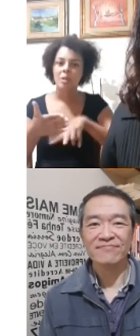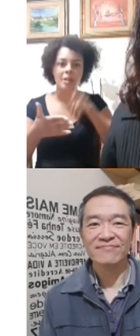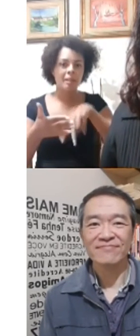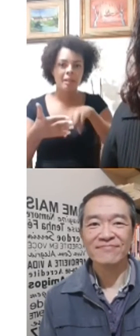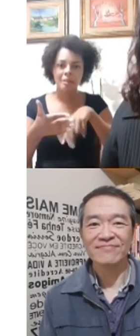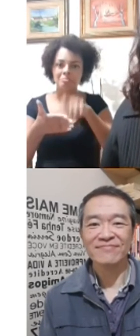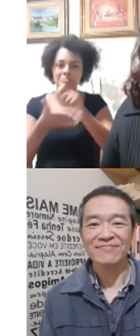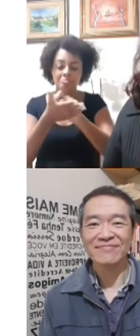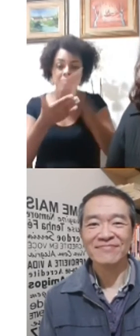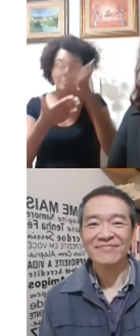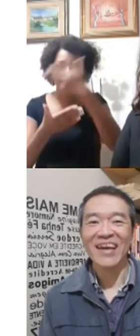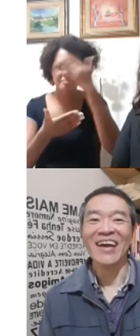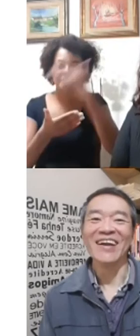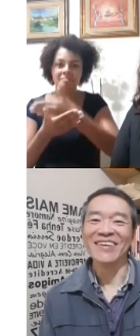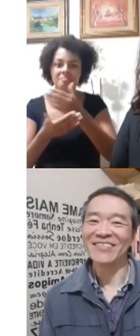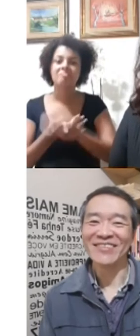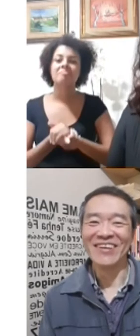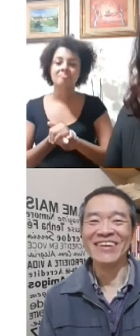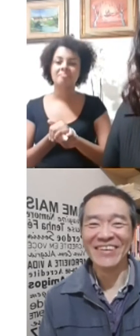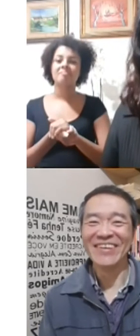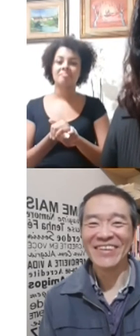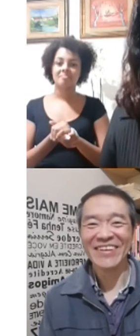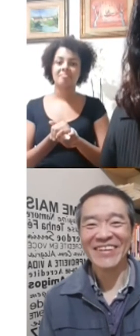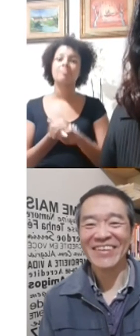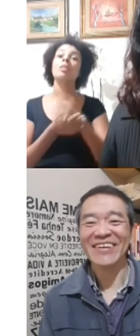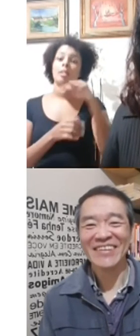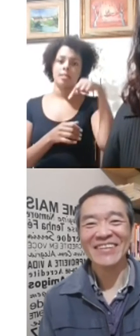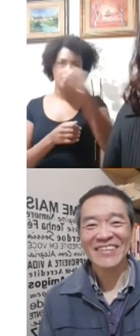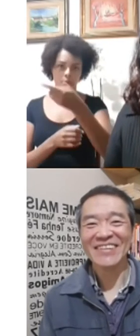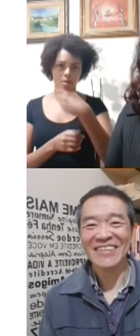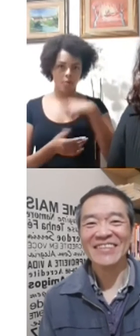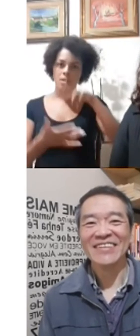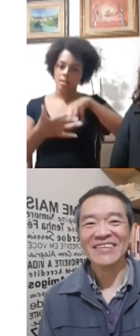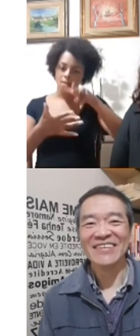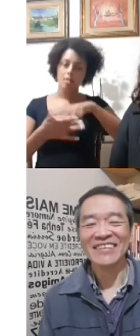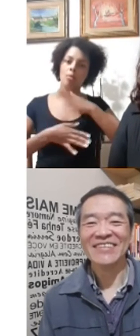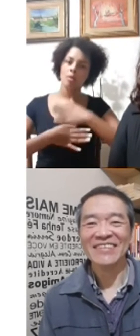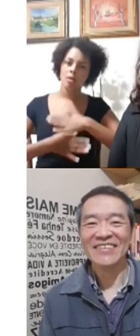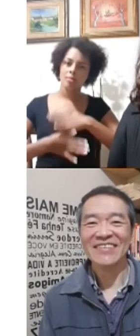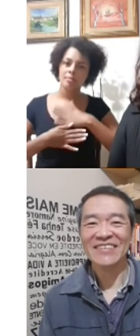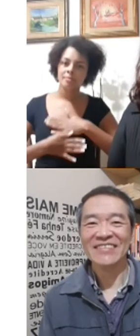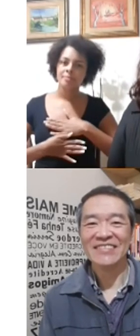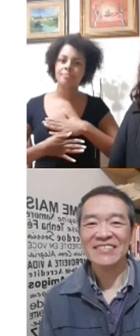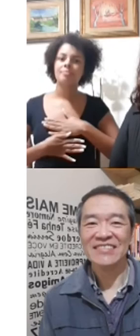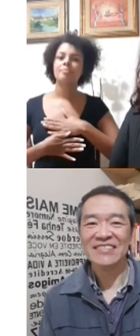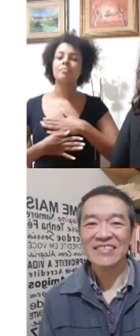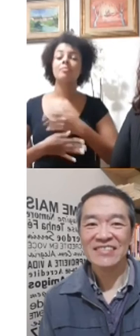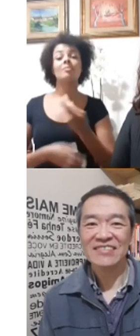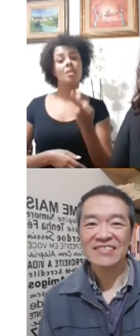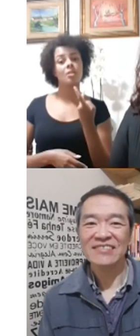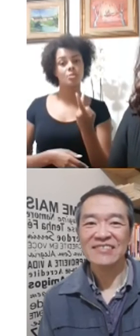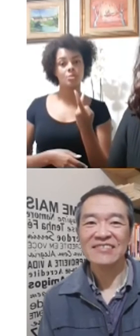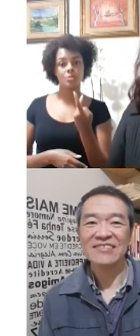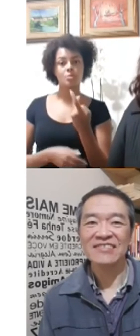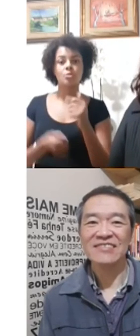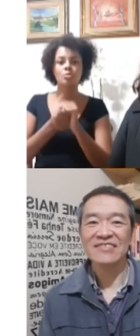vocês estão escrevendo. Então, eu tenho certeza que eu tenho acesso a isso depois, né? E aí a gente vai ter que ter uma proximidade